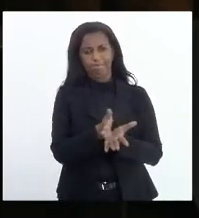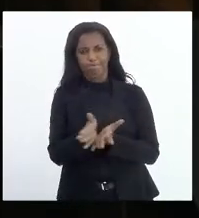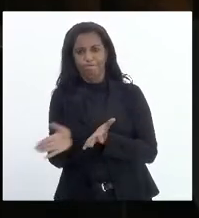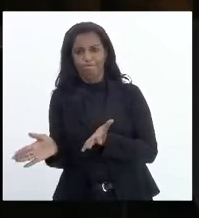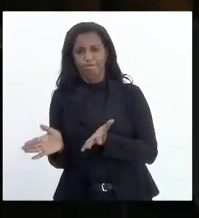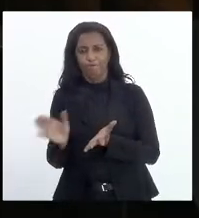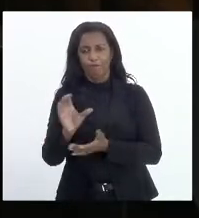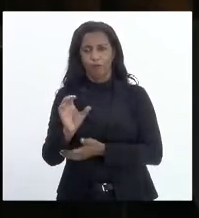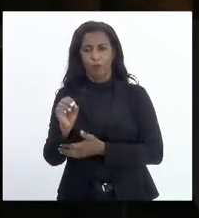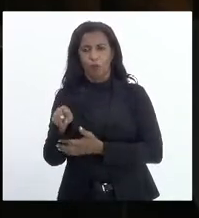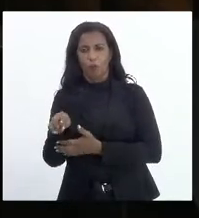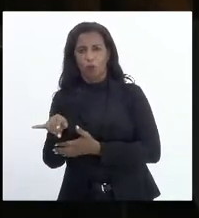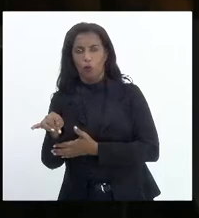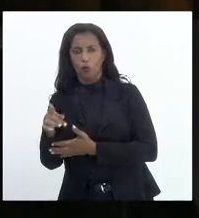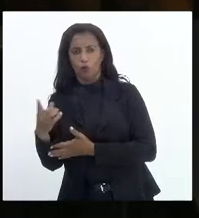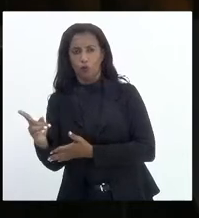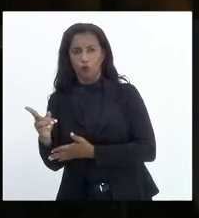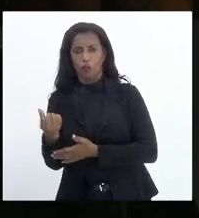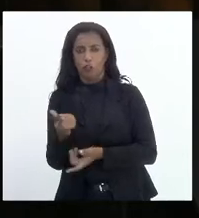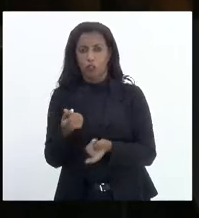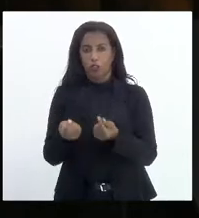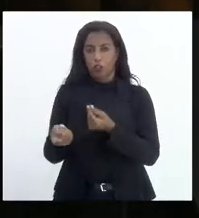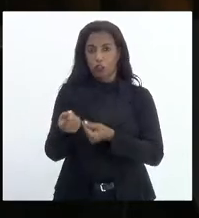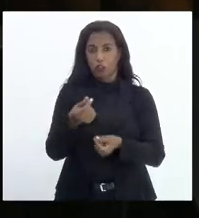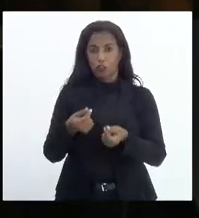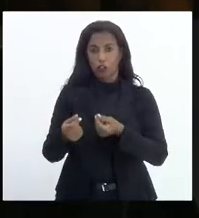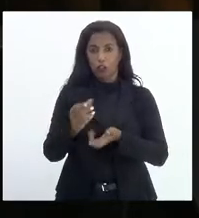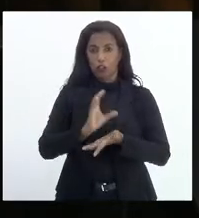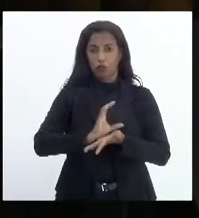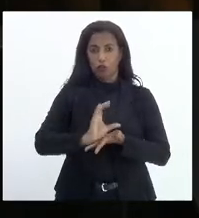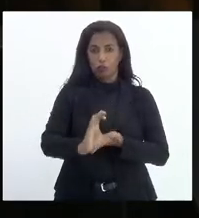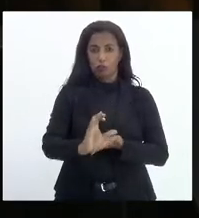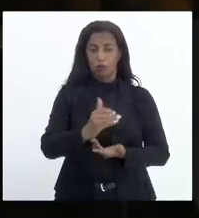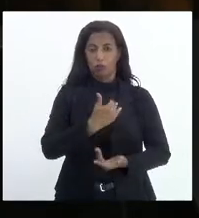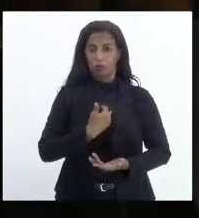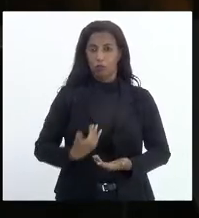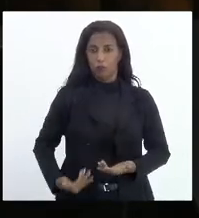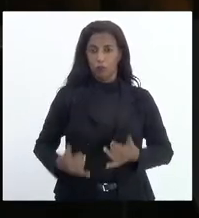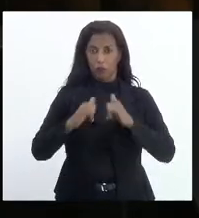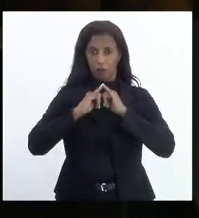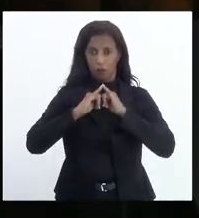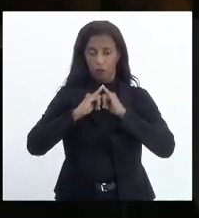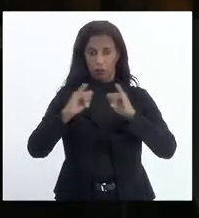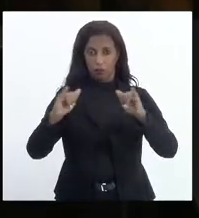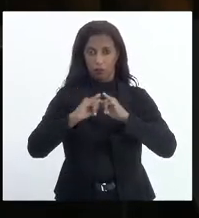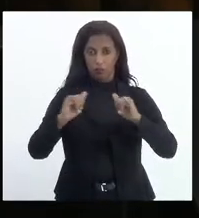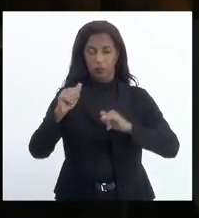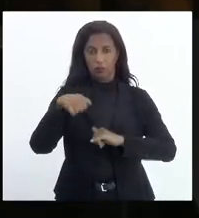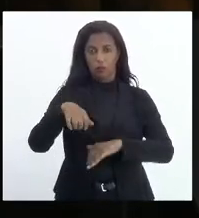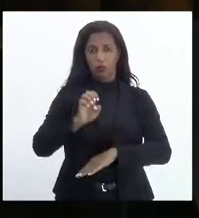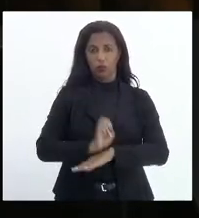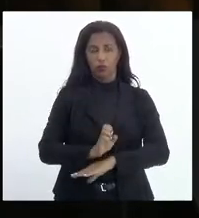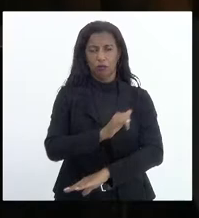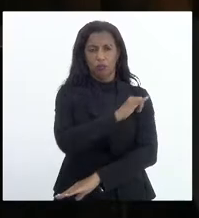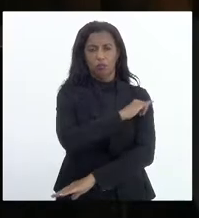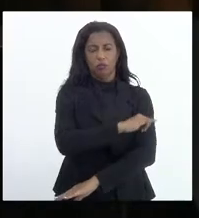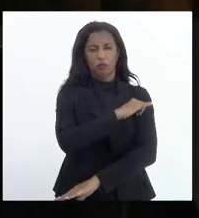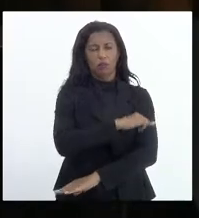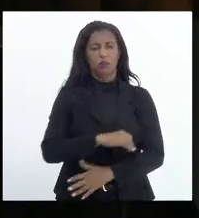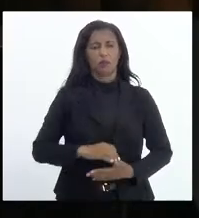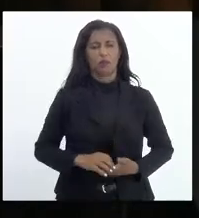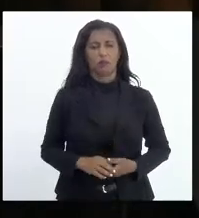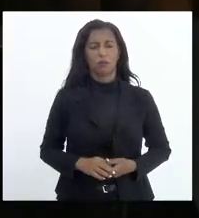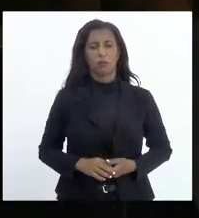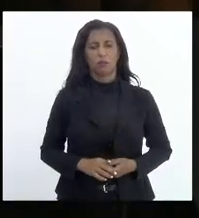e malversação do dinheiro público noticiados no âmbito do Estado do Rio de